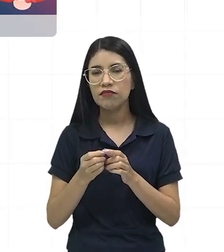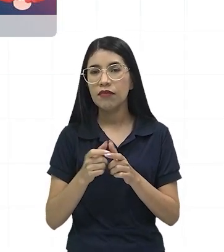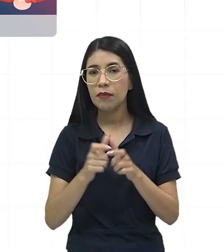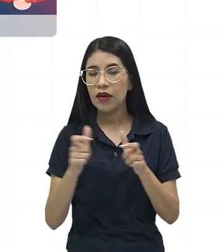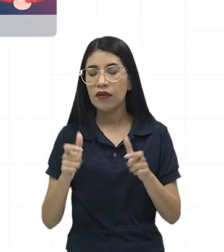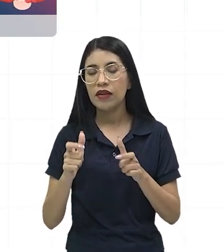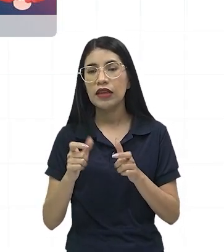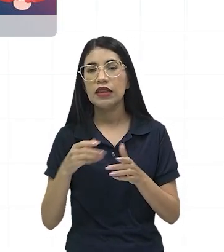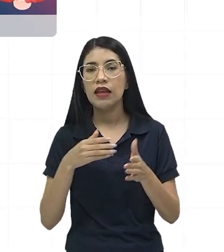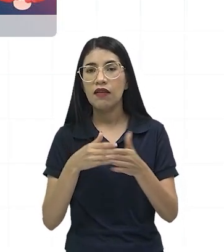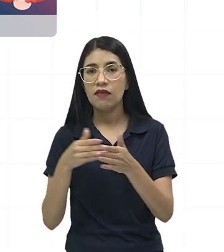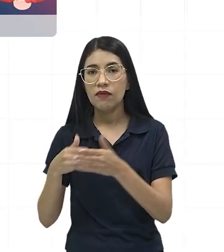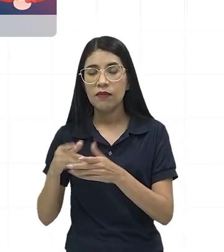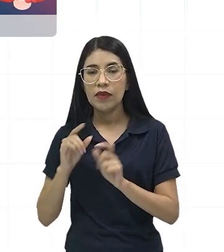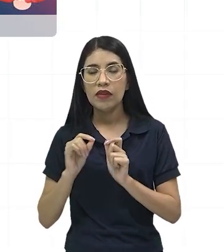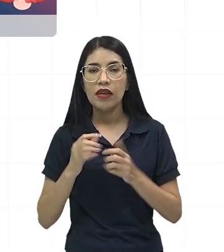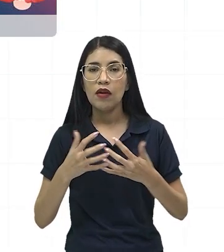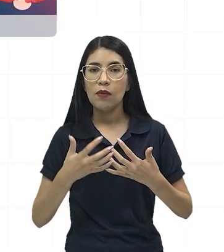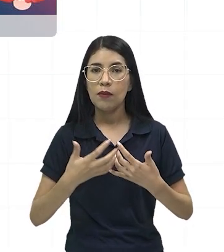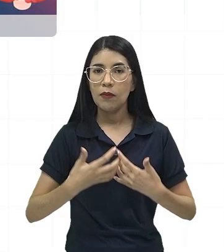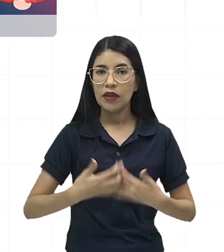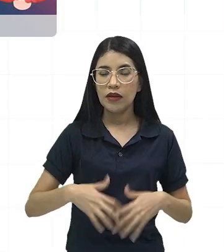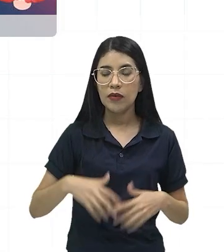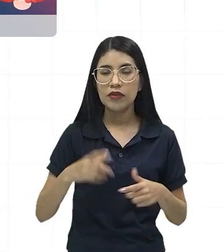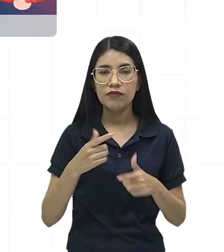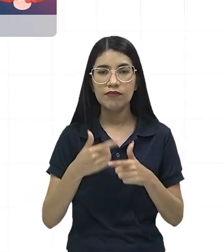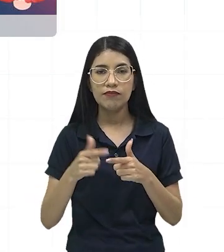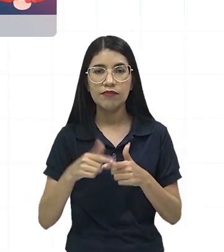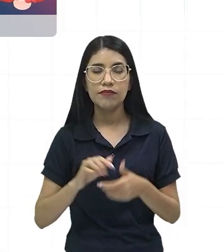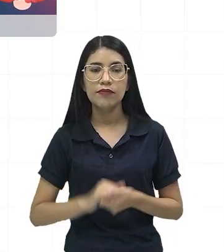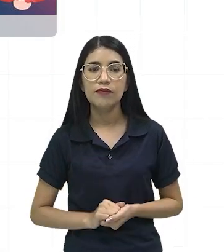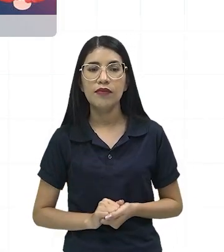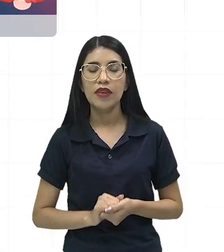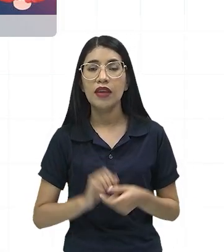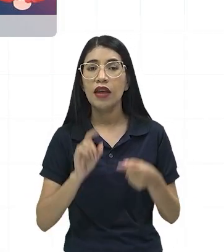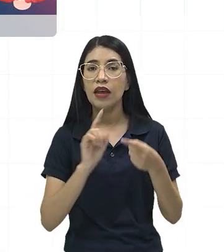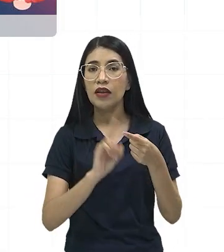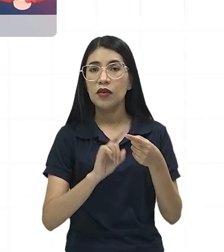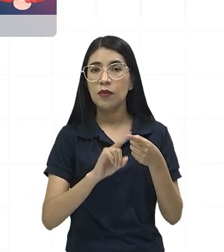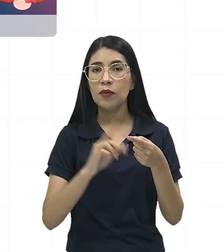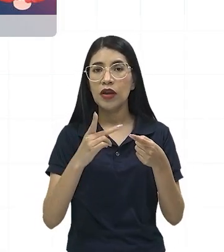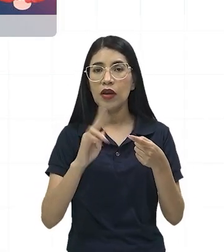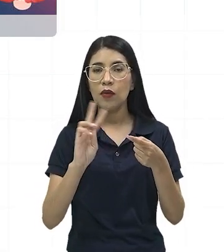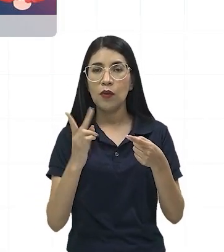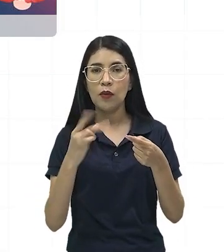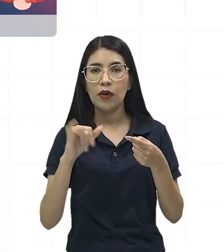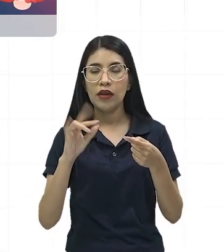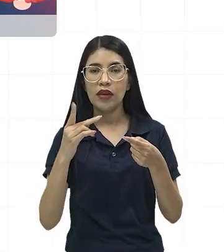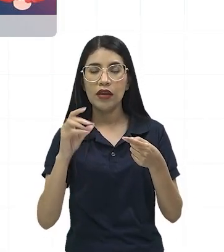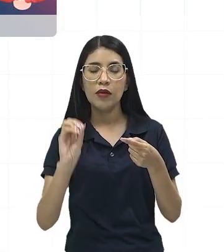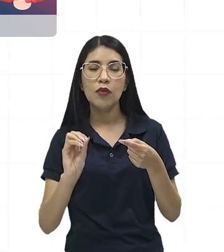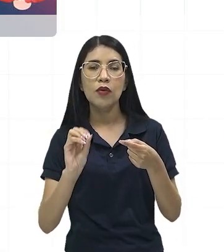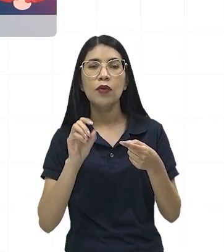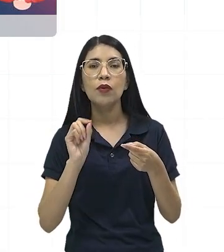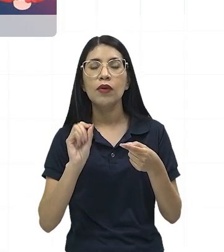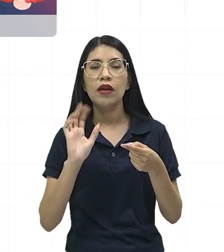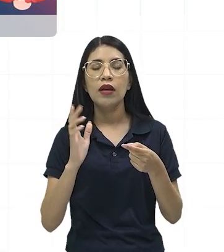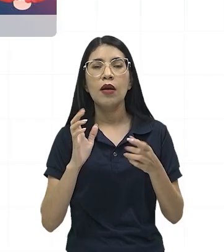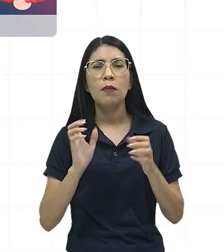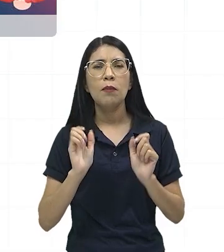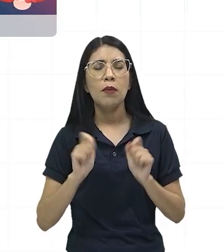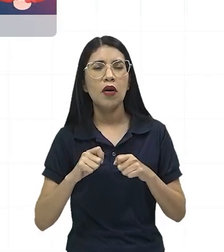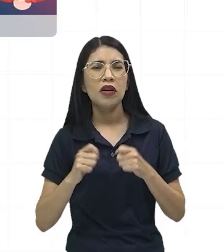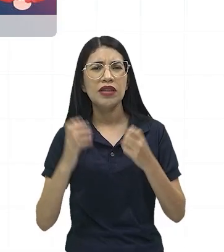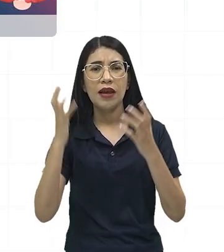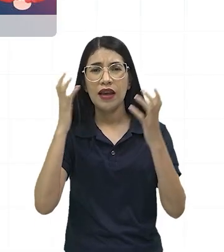o metabolismo, né? E o hipotireoidismo, ele pode causar irritabilidade,